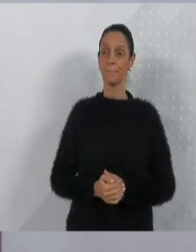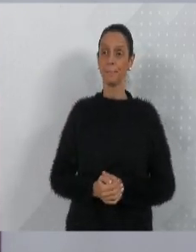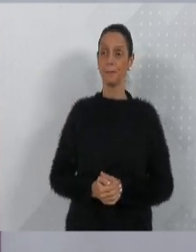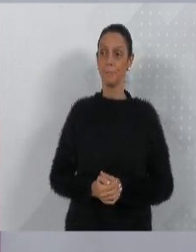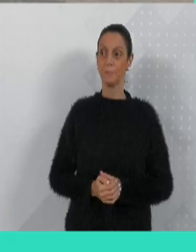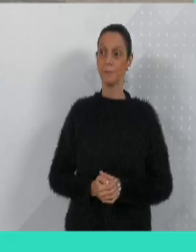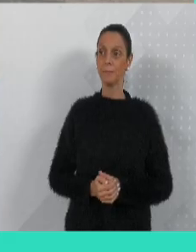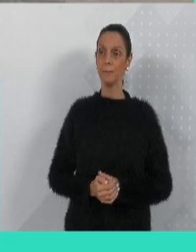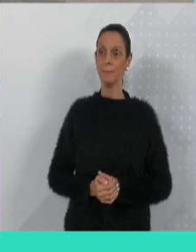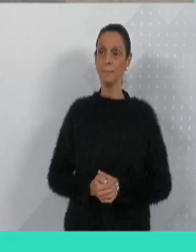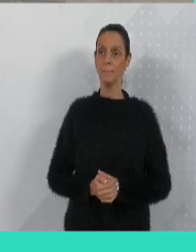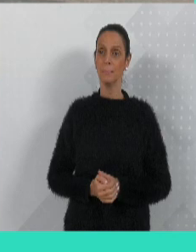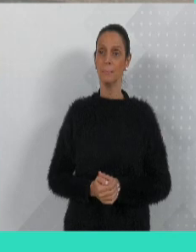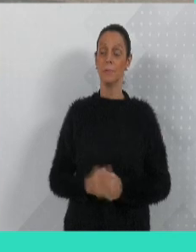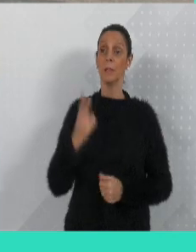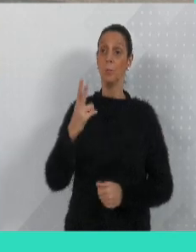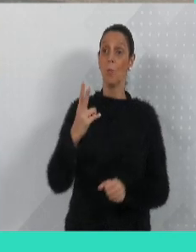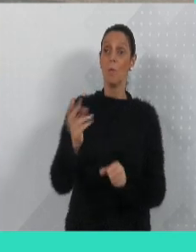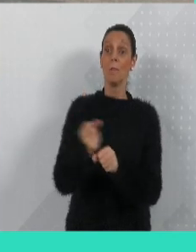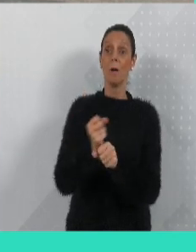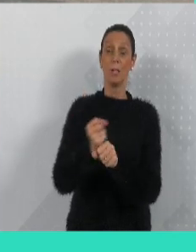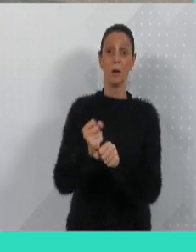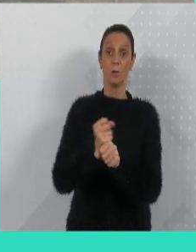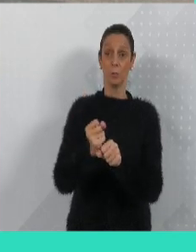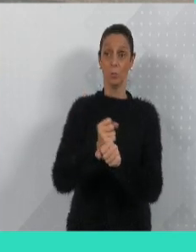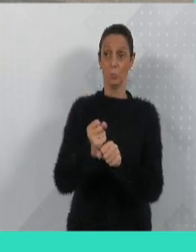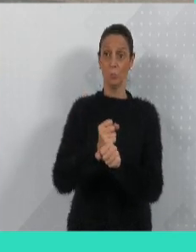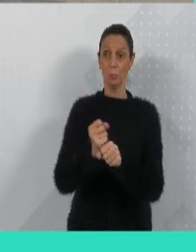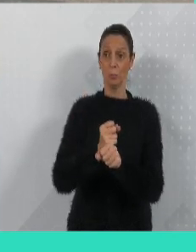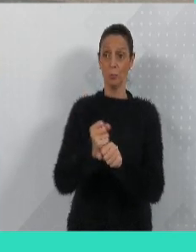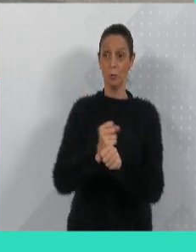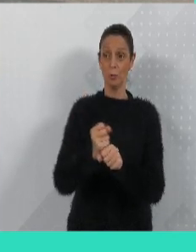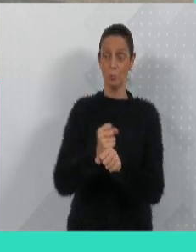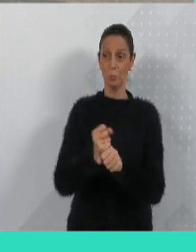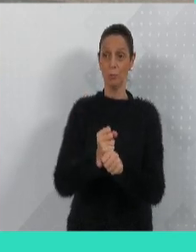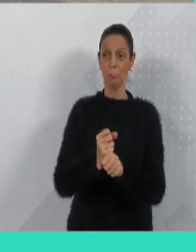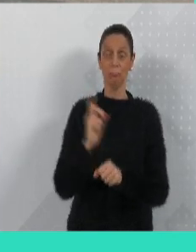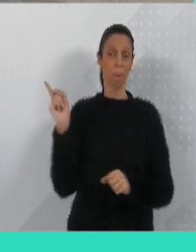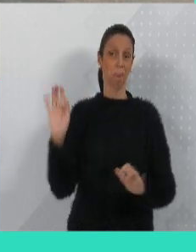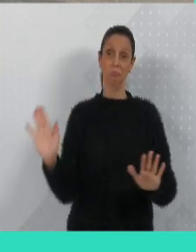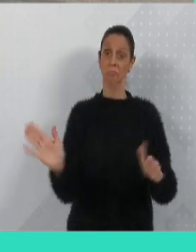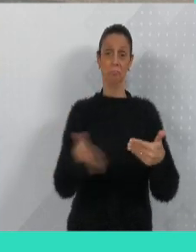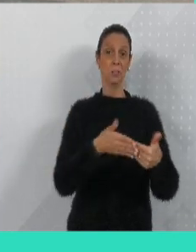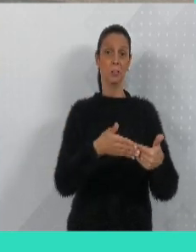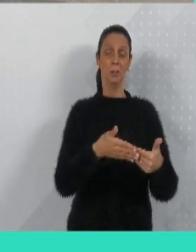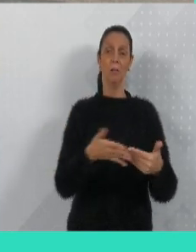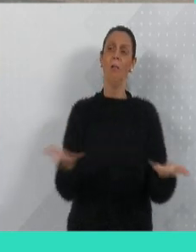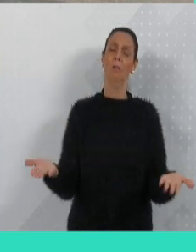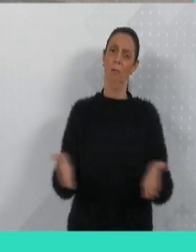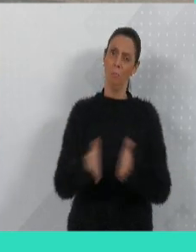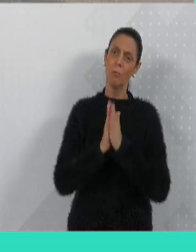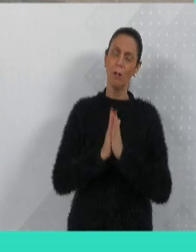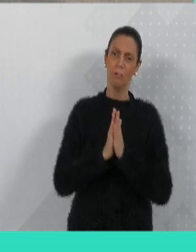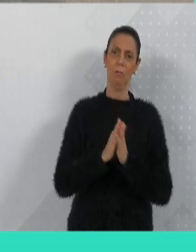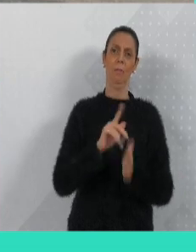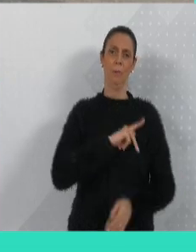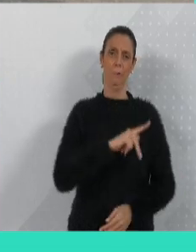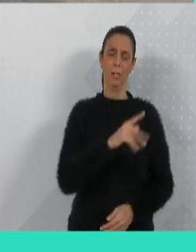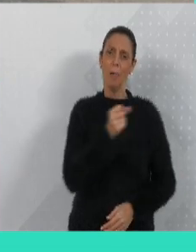ali 2 anos esse trem lá fechado sem ninguém Senhor Prefeito bota alguém lá dentro para trabalhar